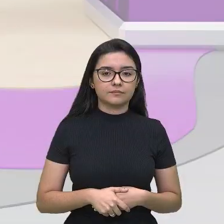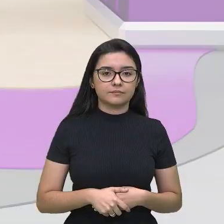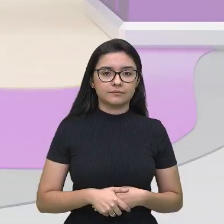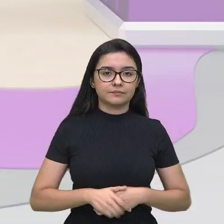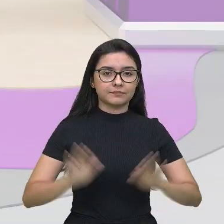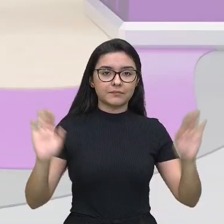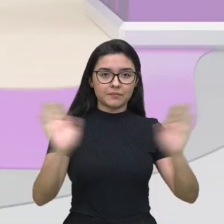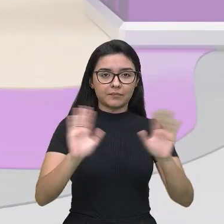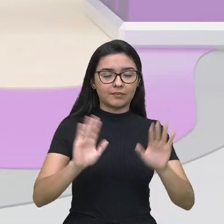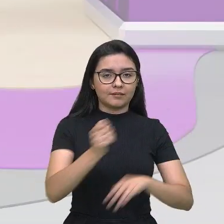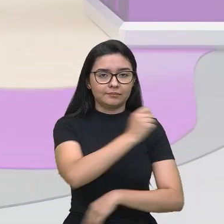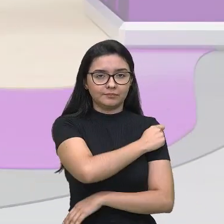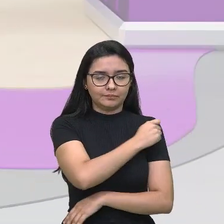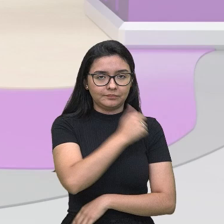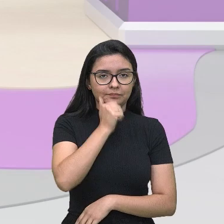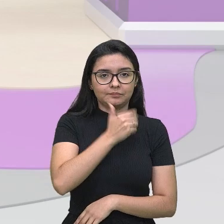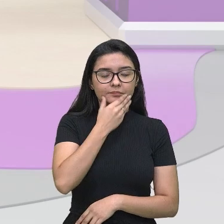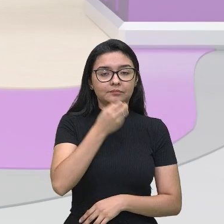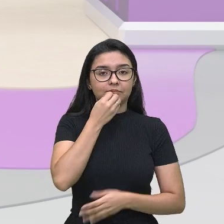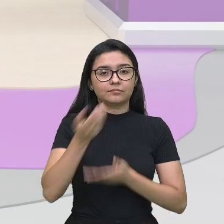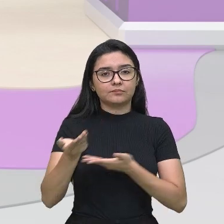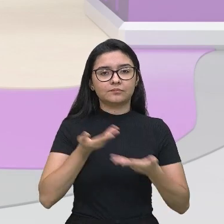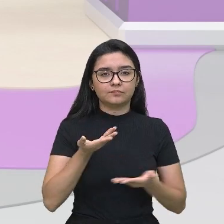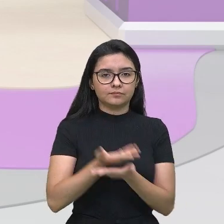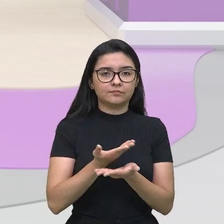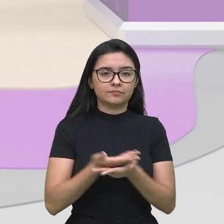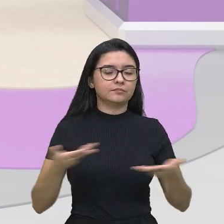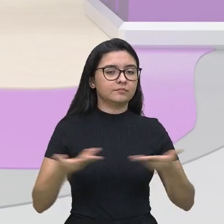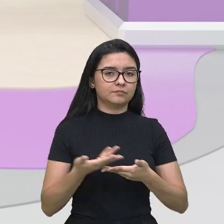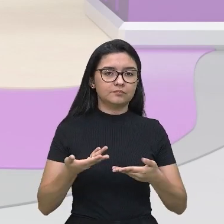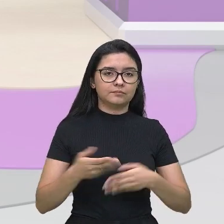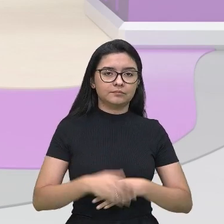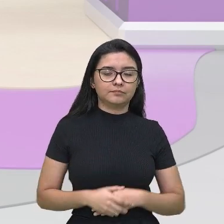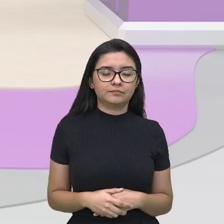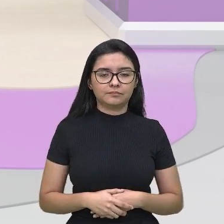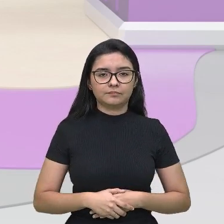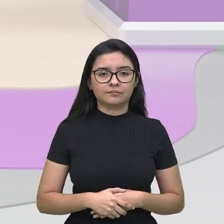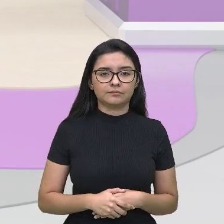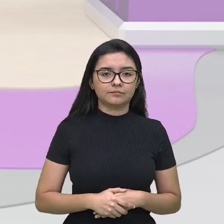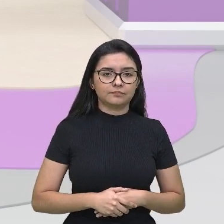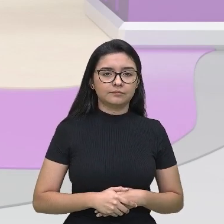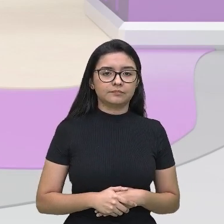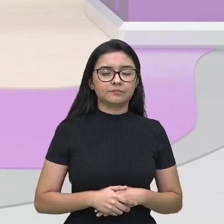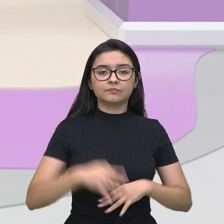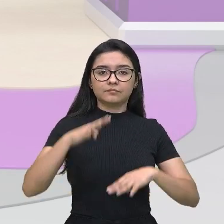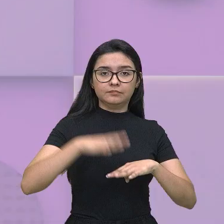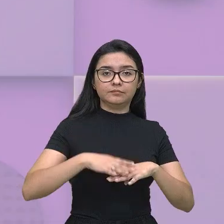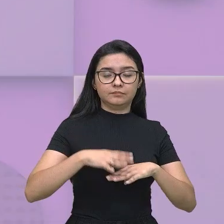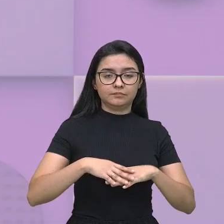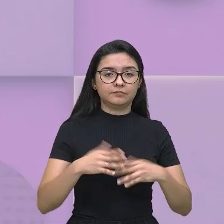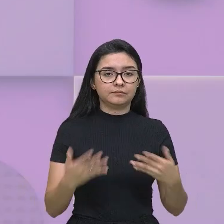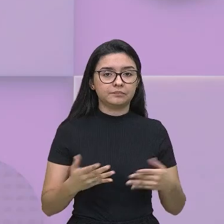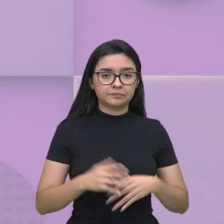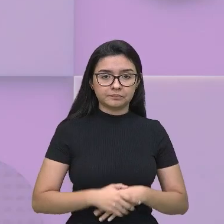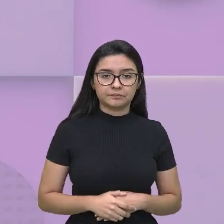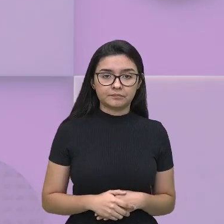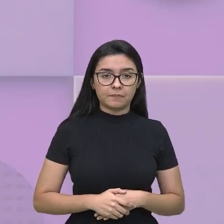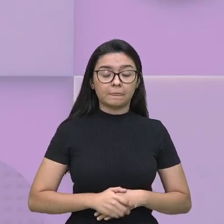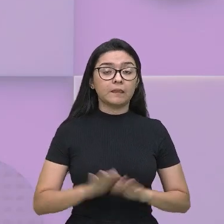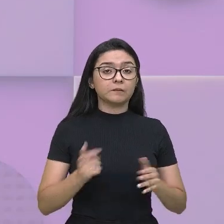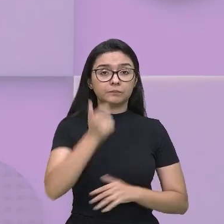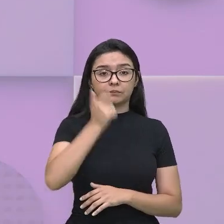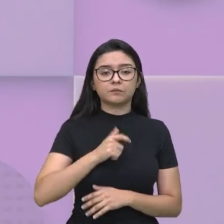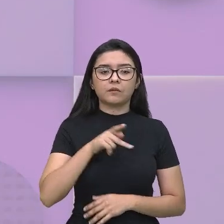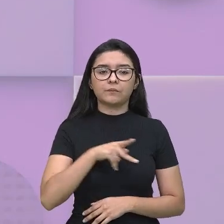Olá, meus queridos alunos e alunas, sejam todos muito bem-vindos, muito bem-vindas para mais uma aula de matemática. Aqui quem vos